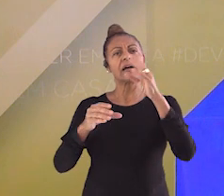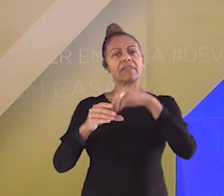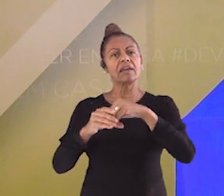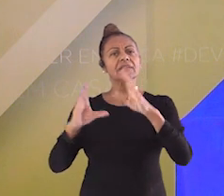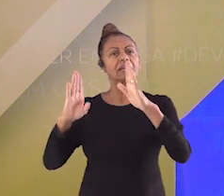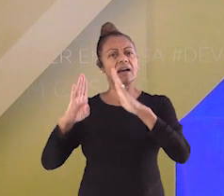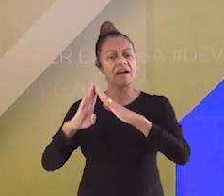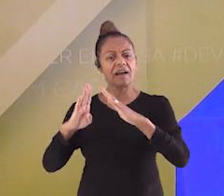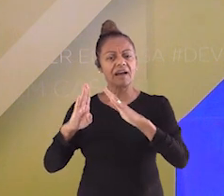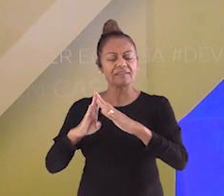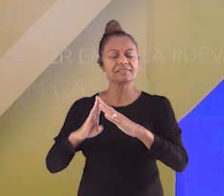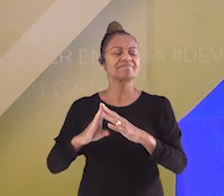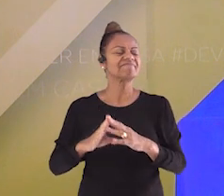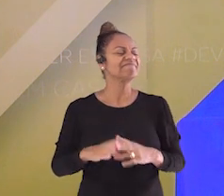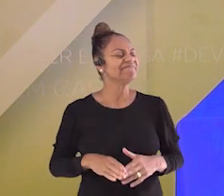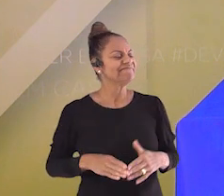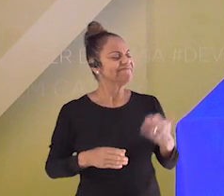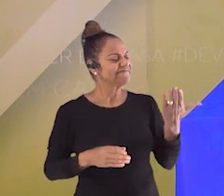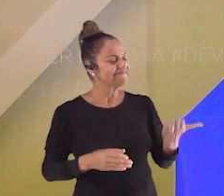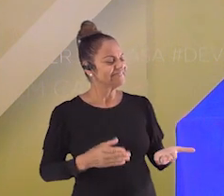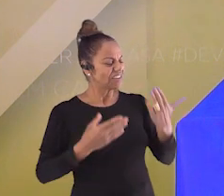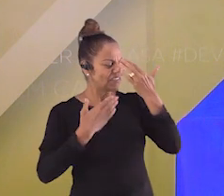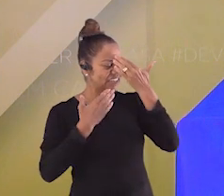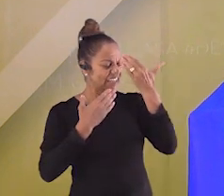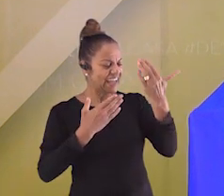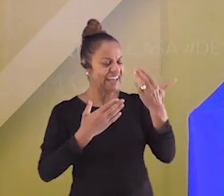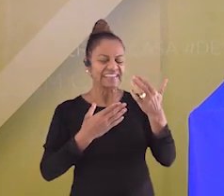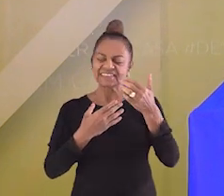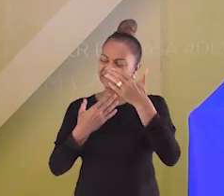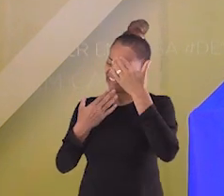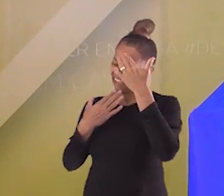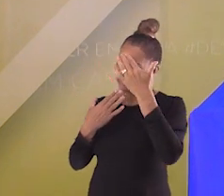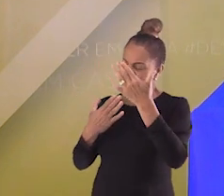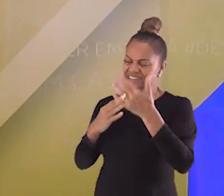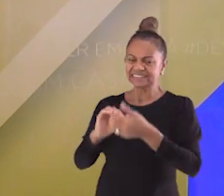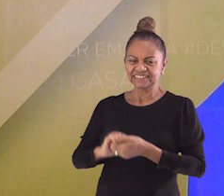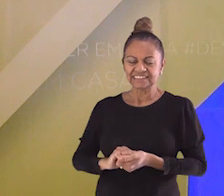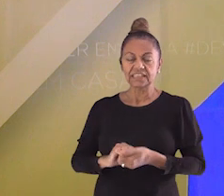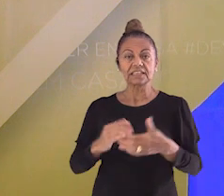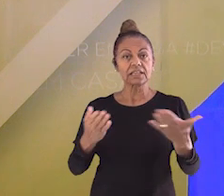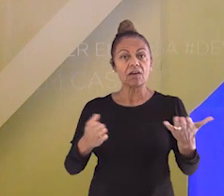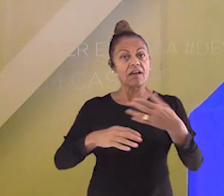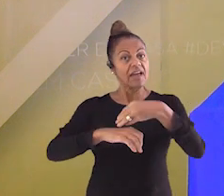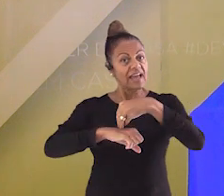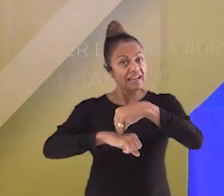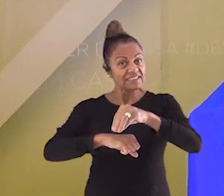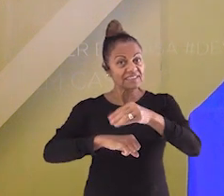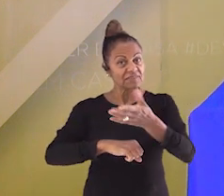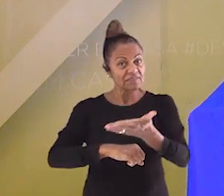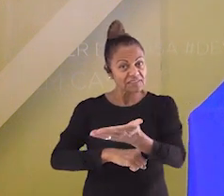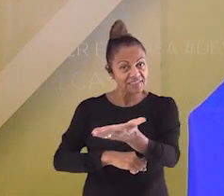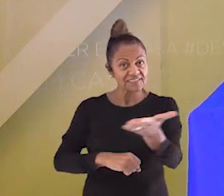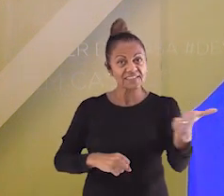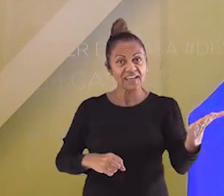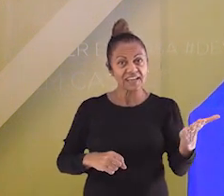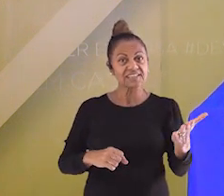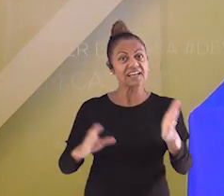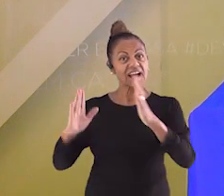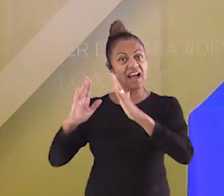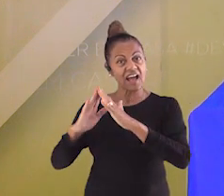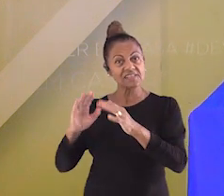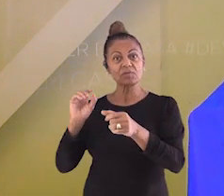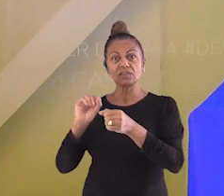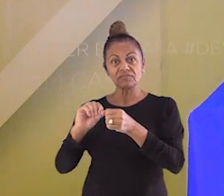tem, você consegue montar um prato bem bacana com tudo que você precisa. Professora, muitíssimo obrigado. Muito tá? obrigada, Stefano. Então,